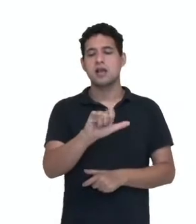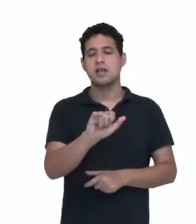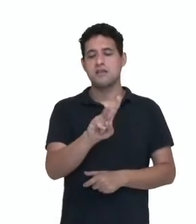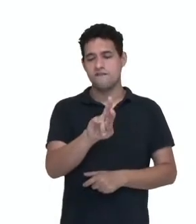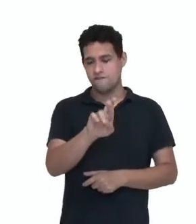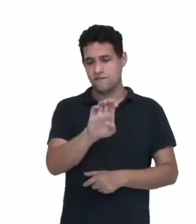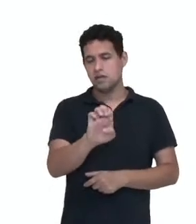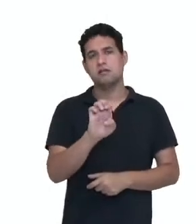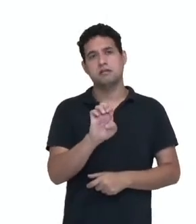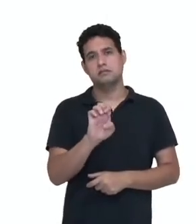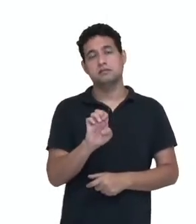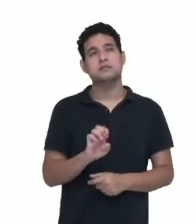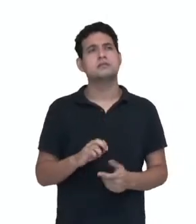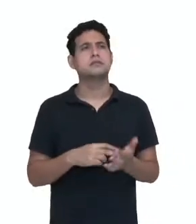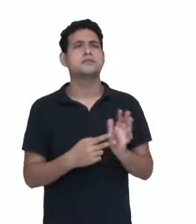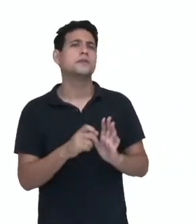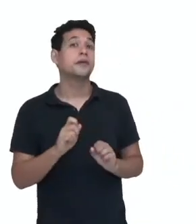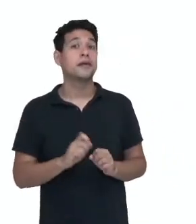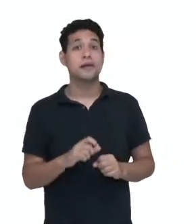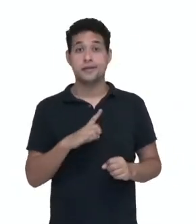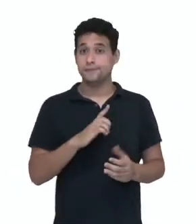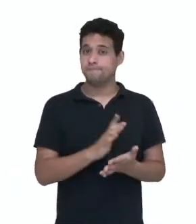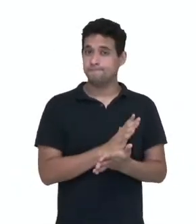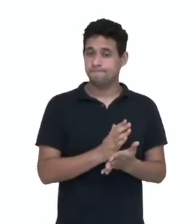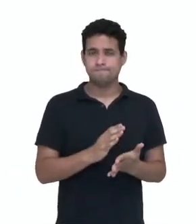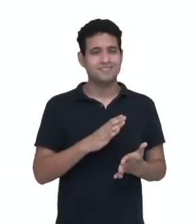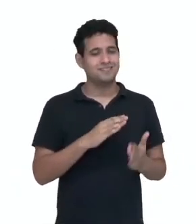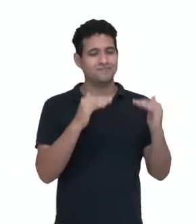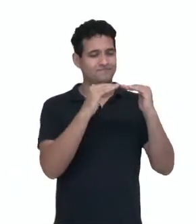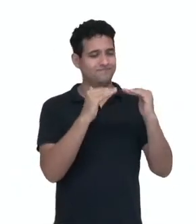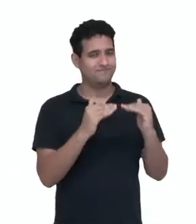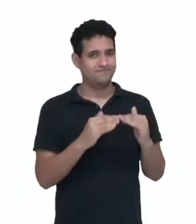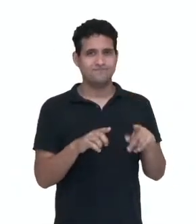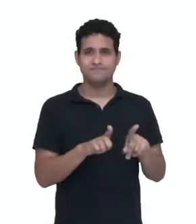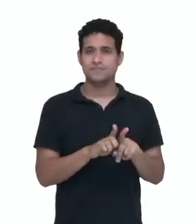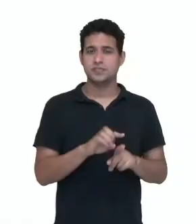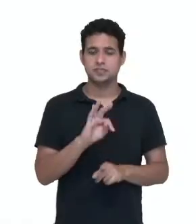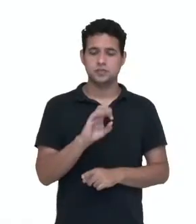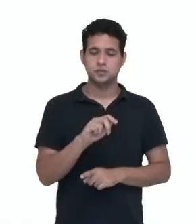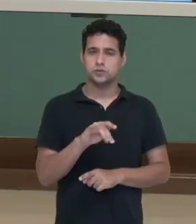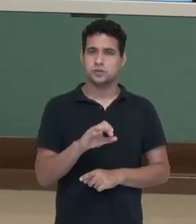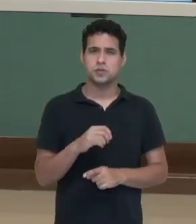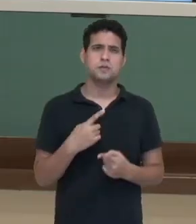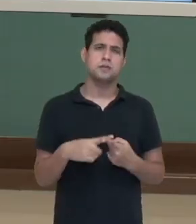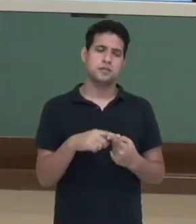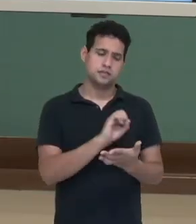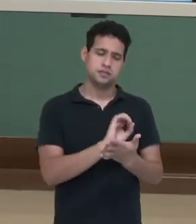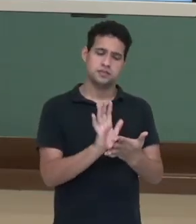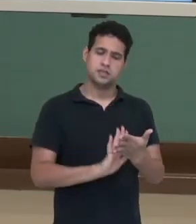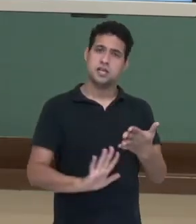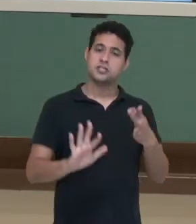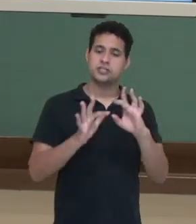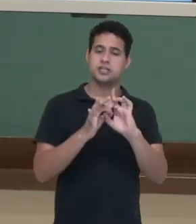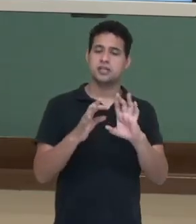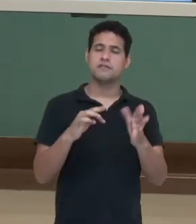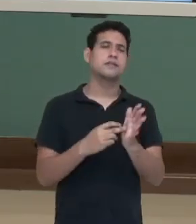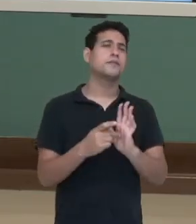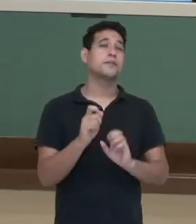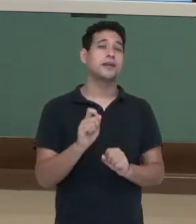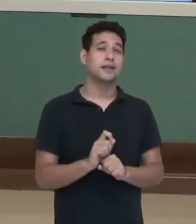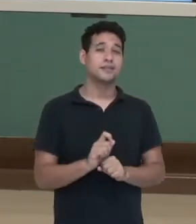Então, foi uma das condições poucos propícias em Tóquio, as atividades livres, foi